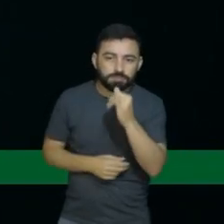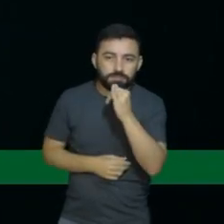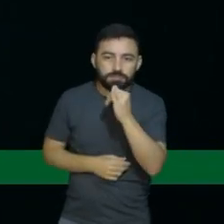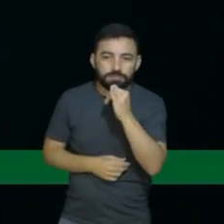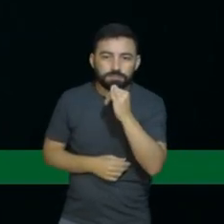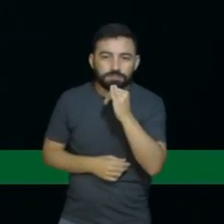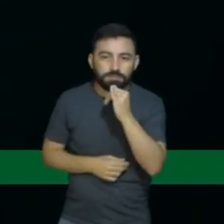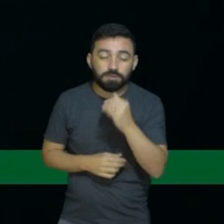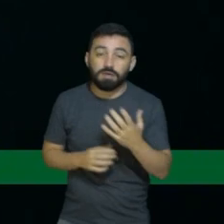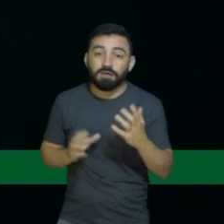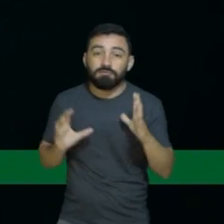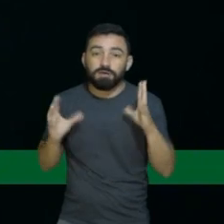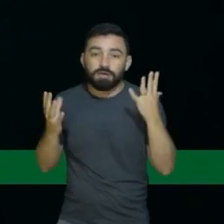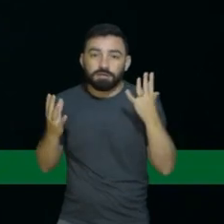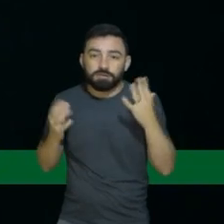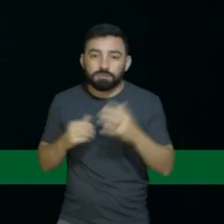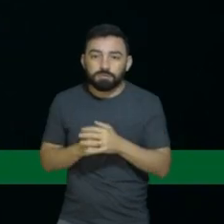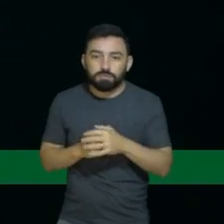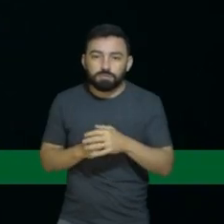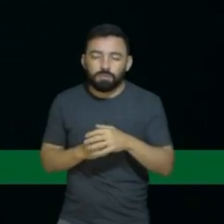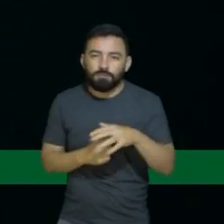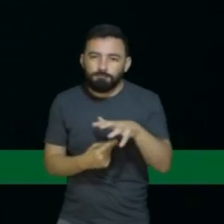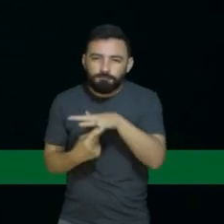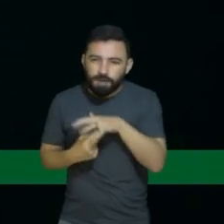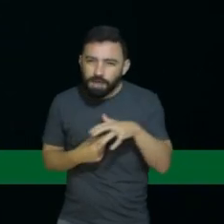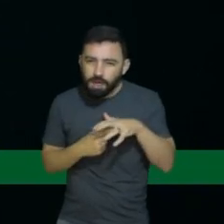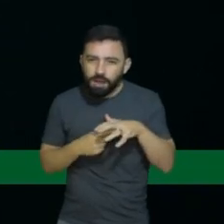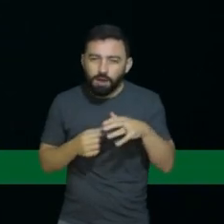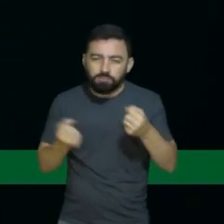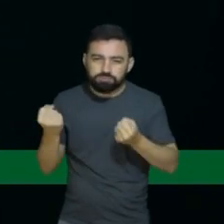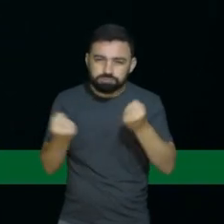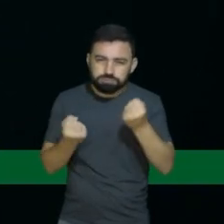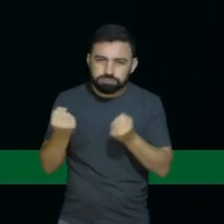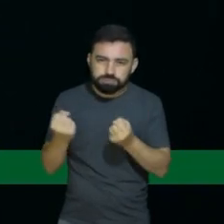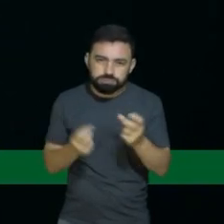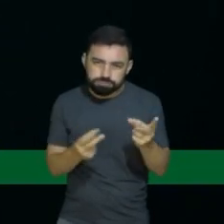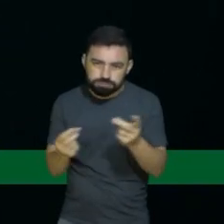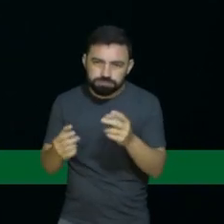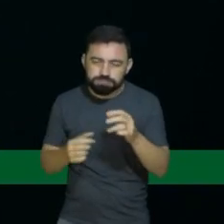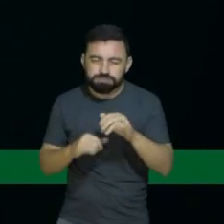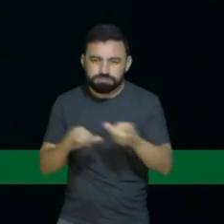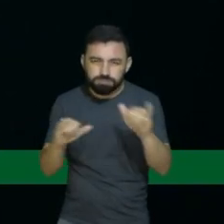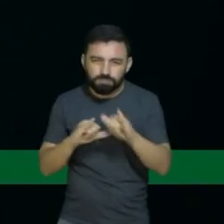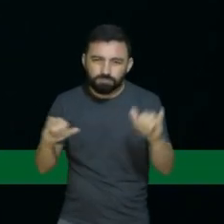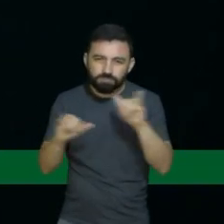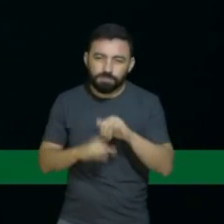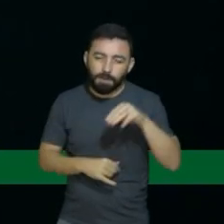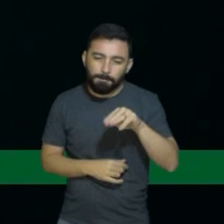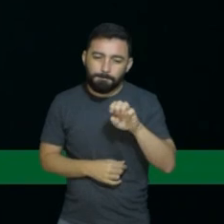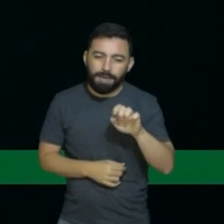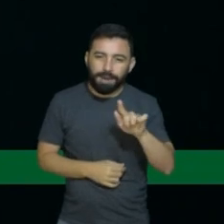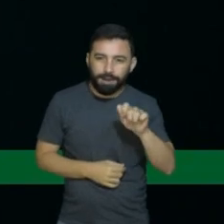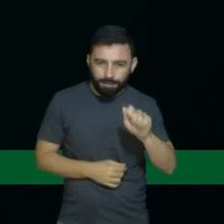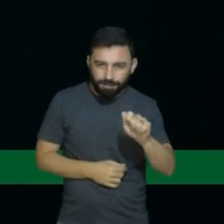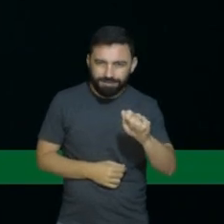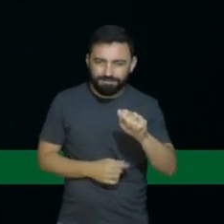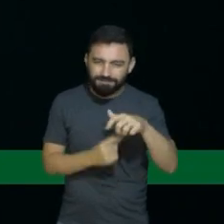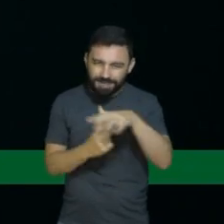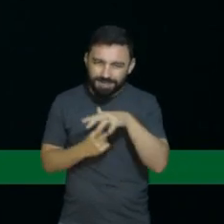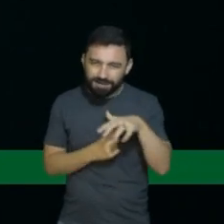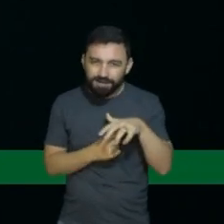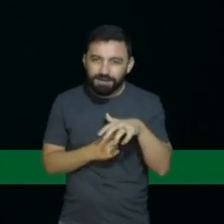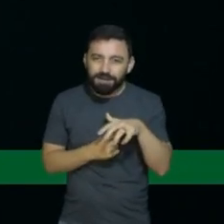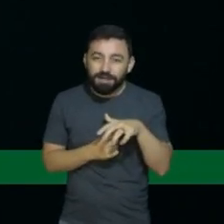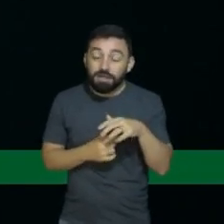eventos organizados como o Mega Feirão do Automóvel, que nós fizemos agora em março. Foi a quarta edição do Mega Feirão do Automóvel, onde em dois dias